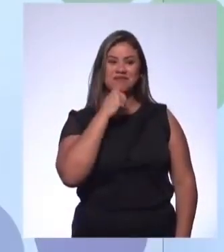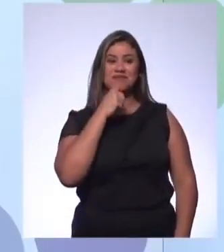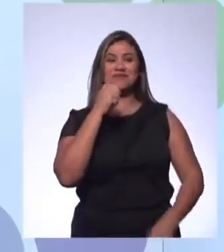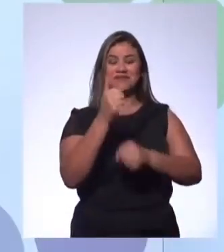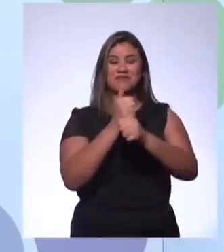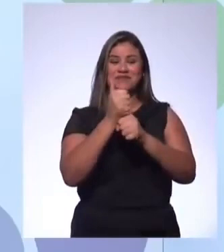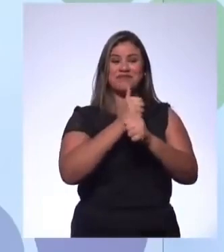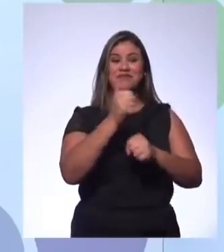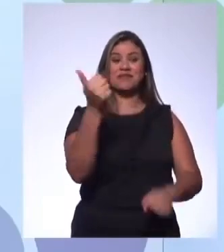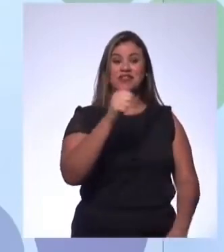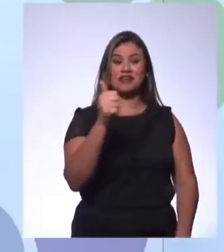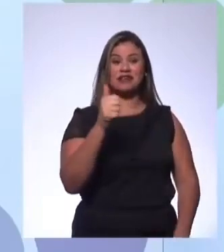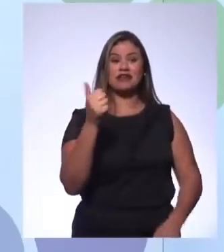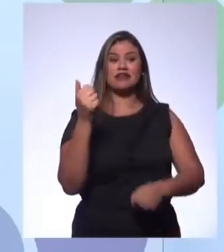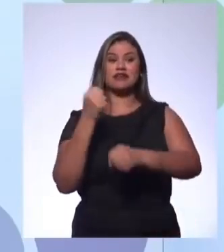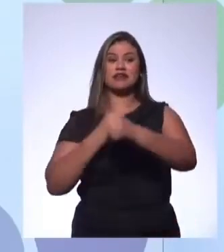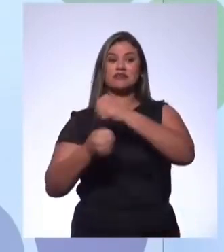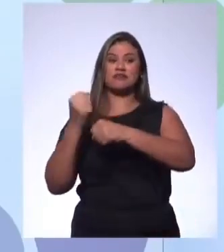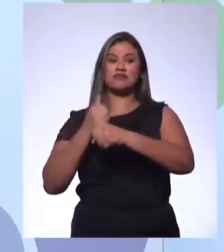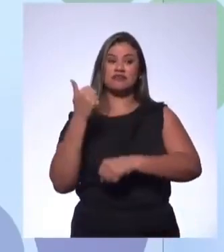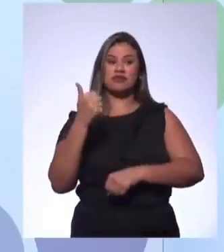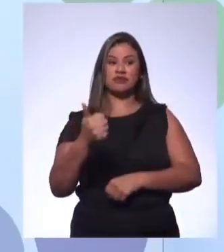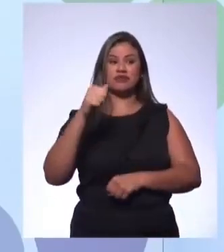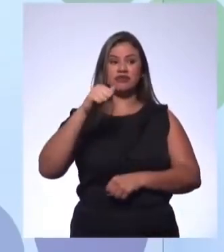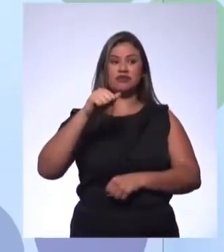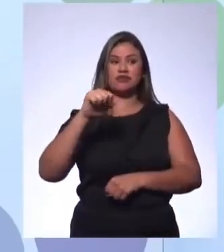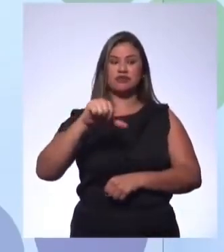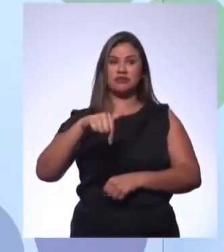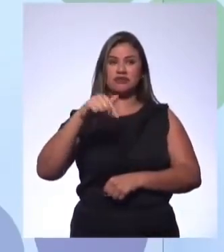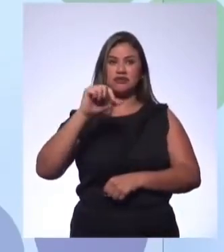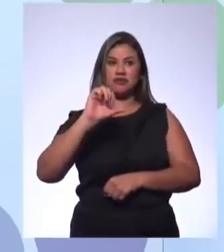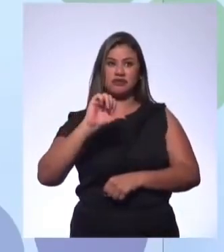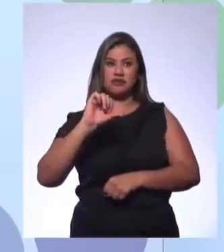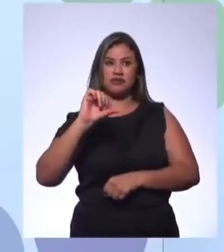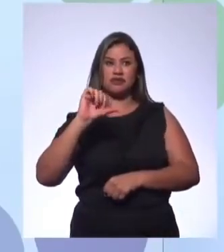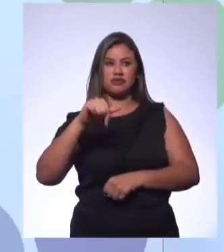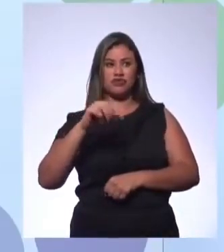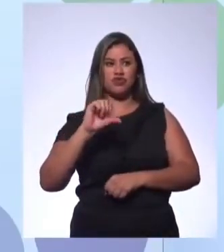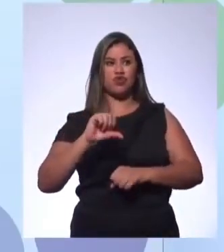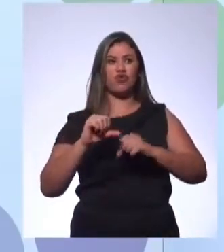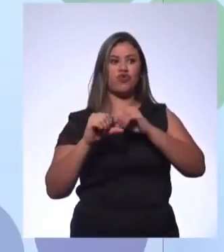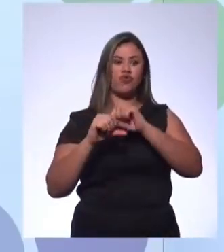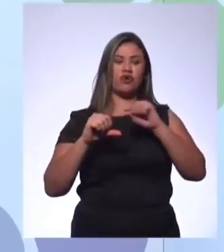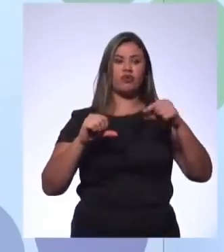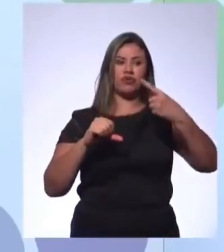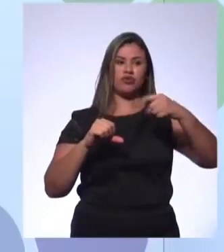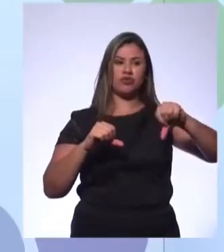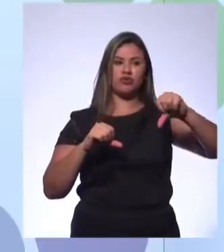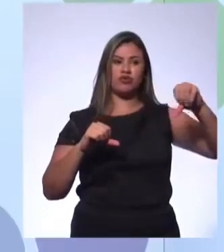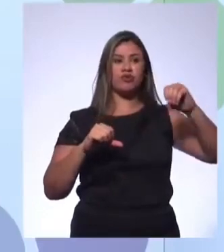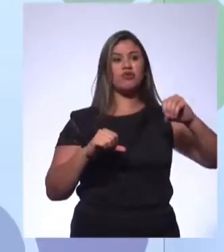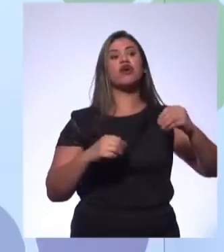de 1979 a 1990, e se caracterizou pela implantação do